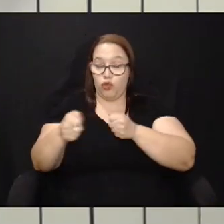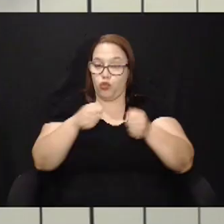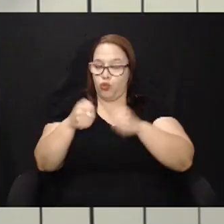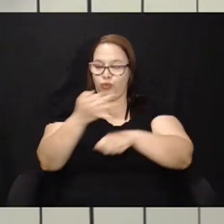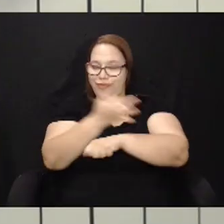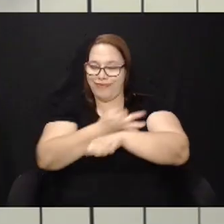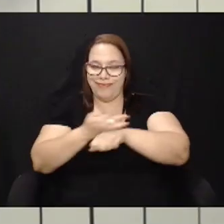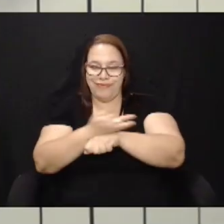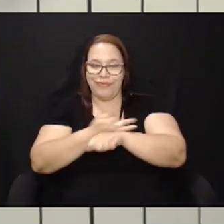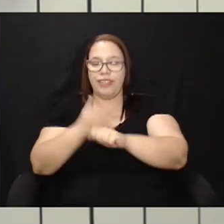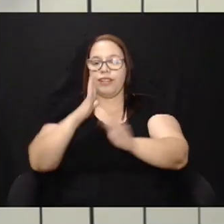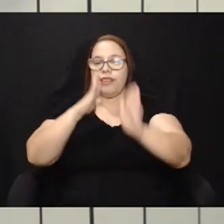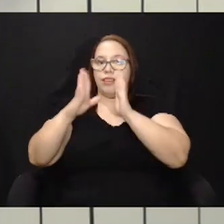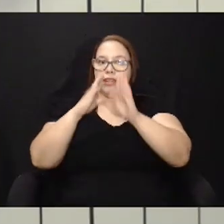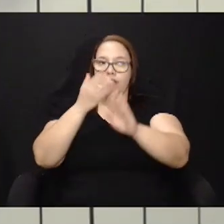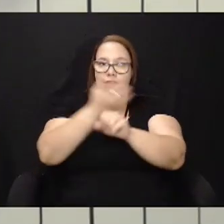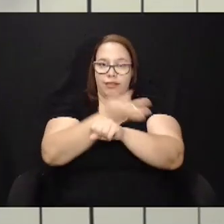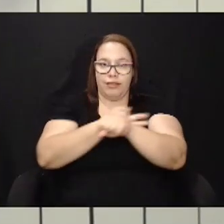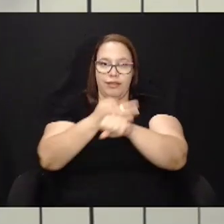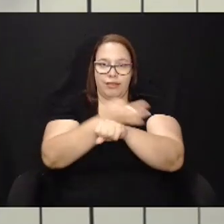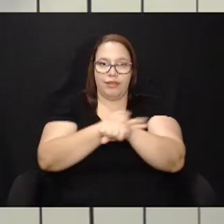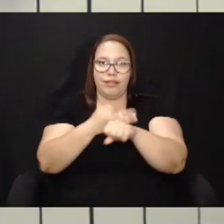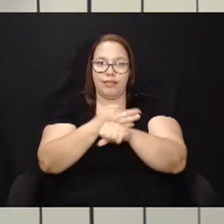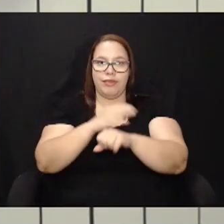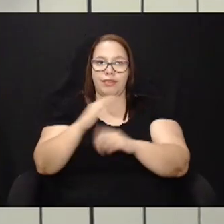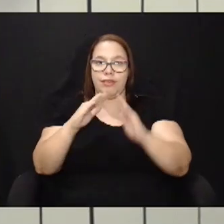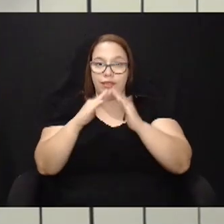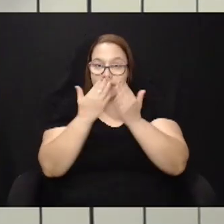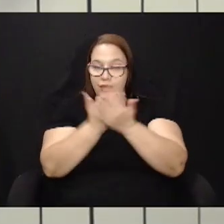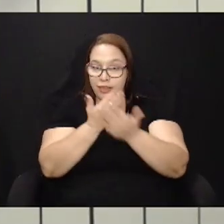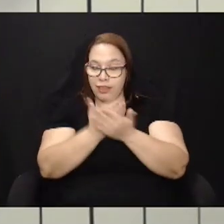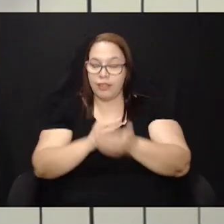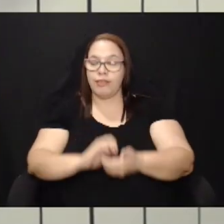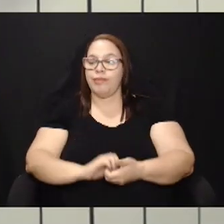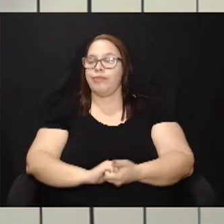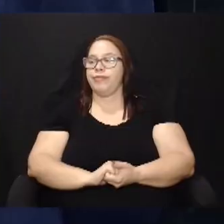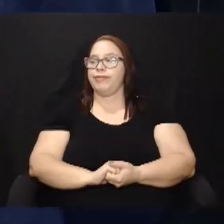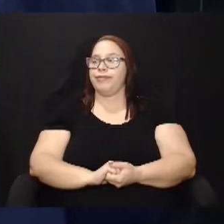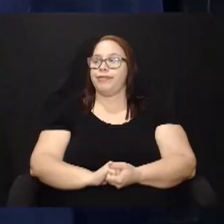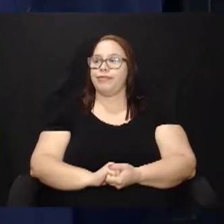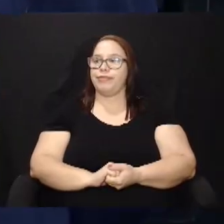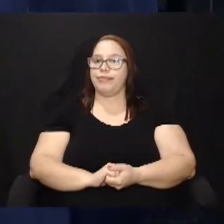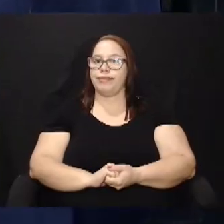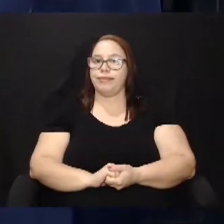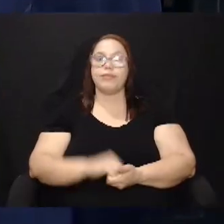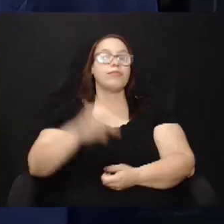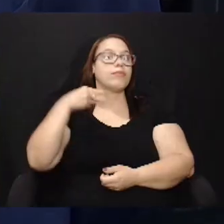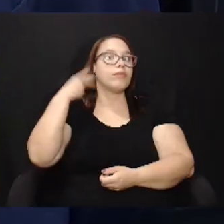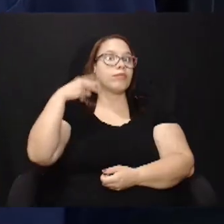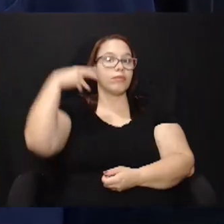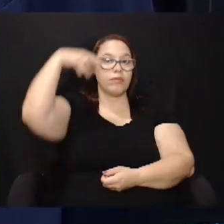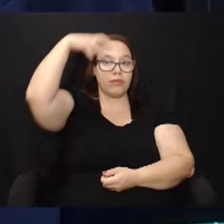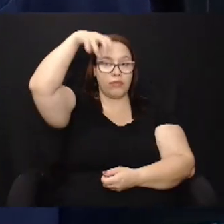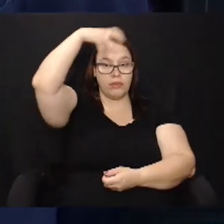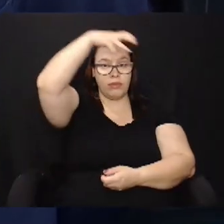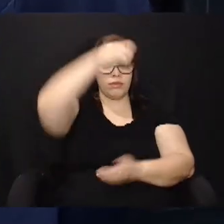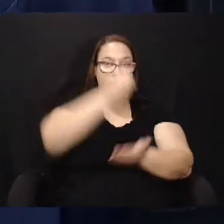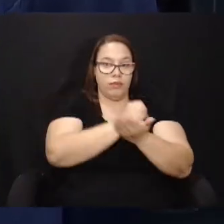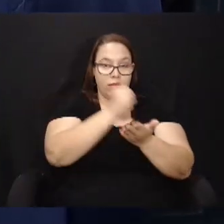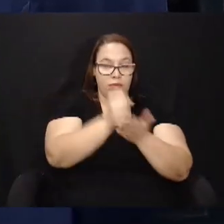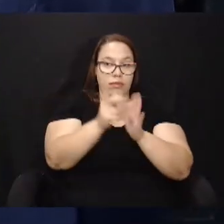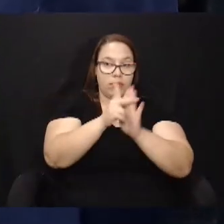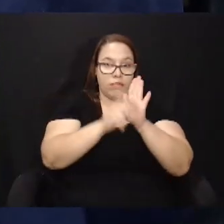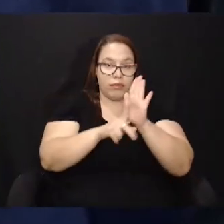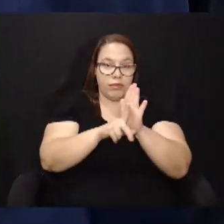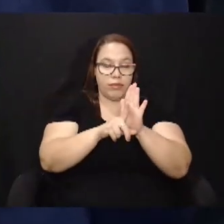o recesso e as férias escolares. O vereador Vini Oliveira protocolou um projeto de lei ordinária